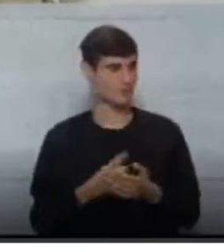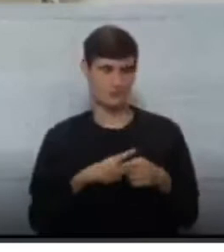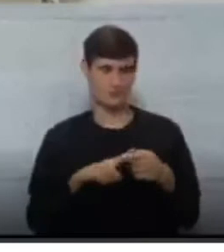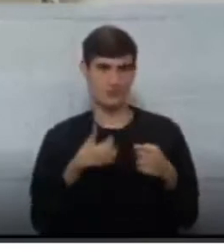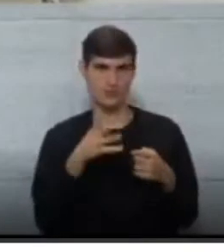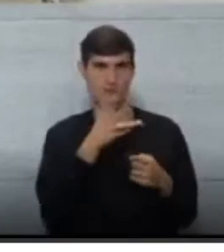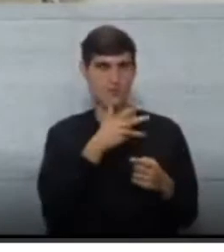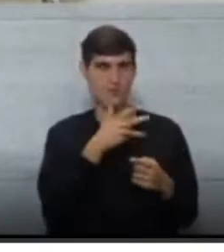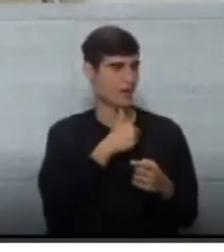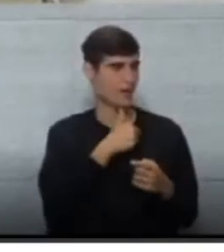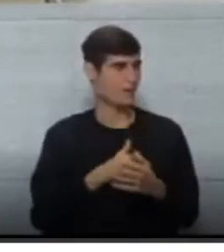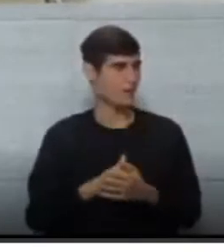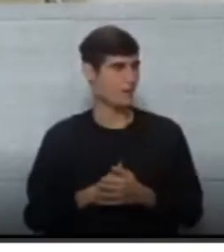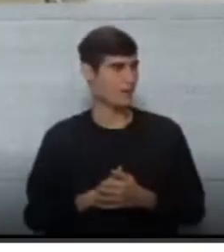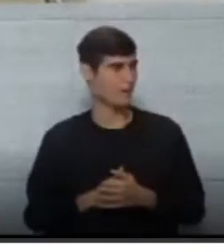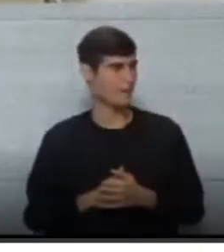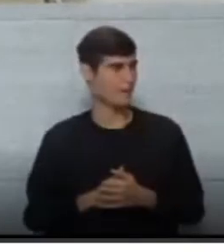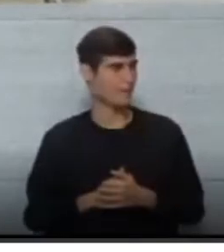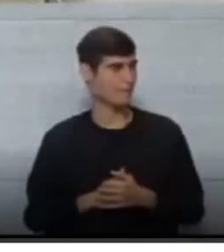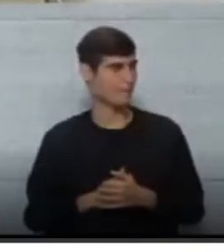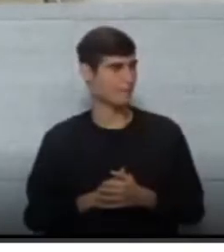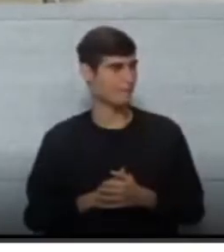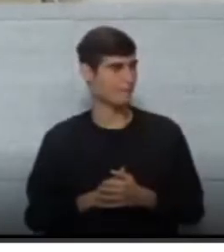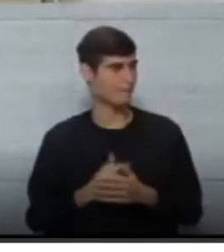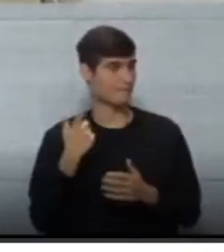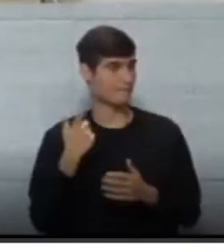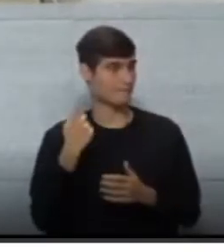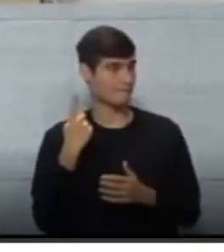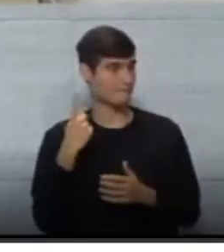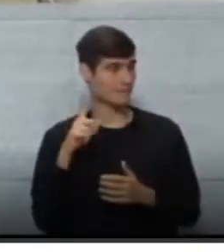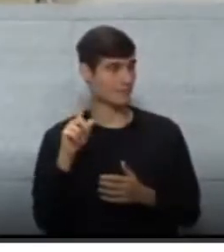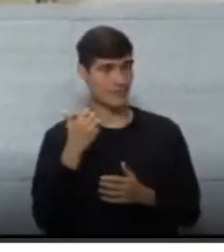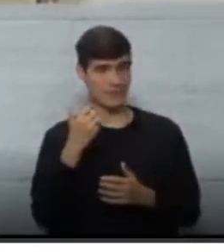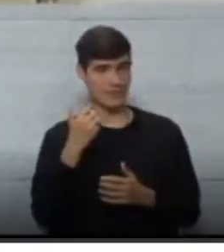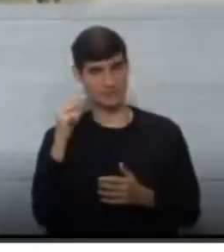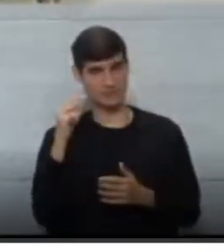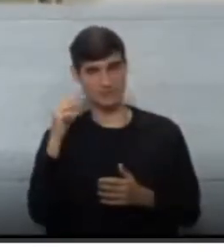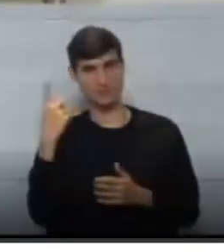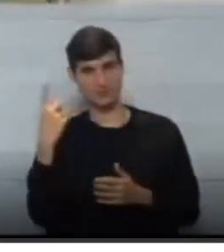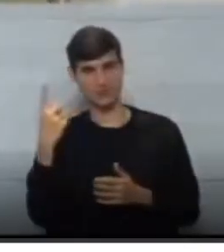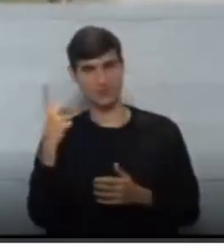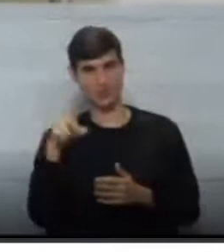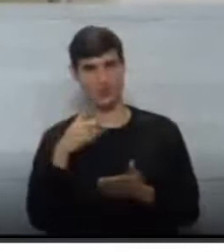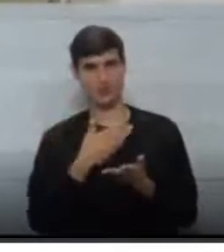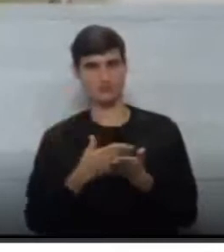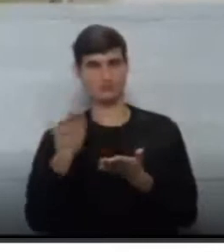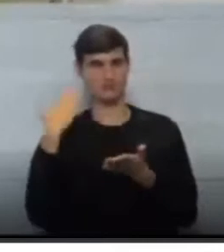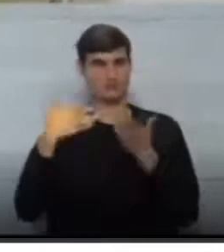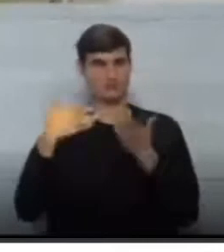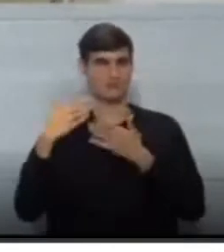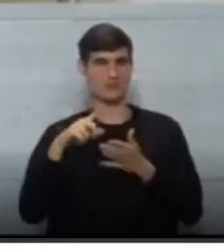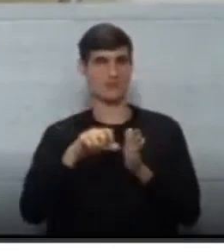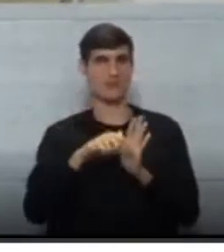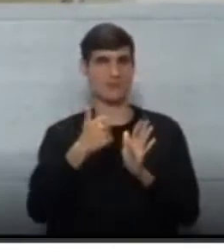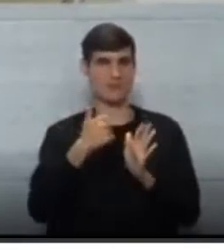demorar demais. E por fim, 10 a menos 1. Vou pegar 100